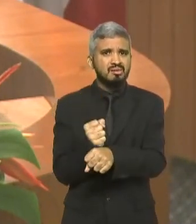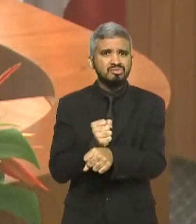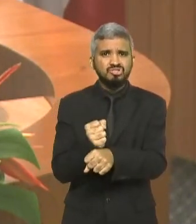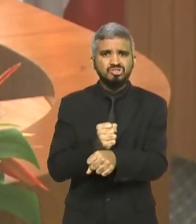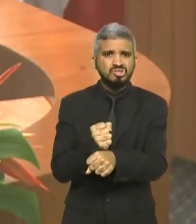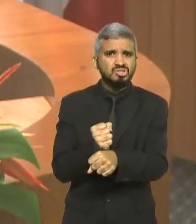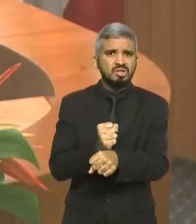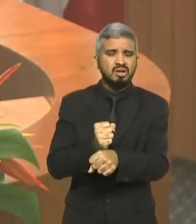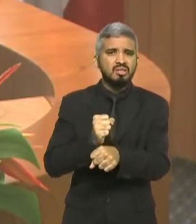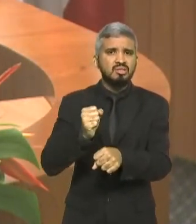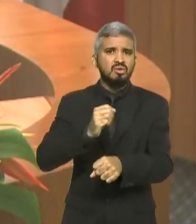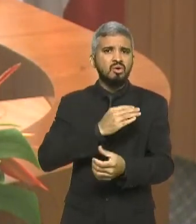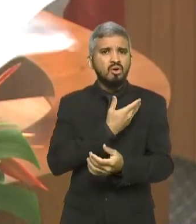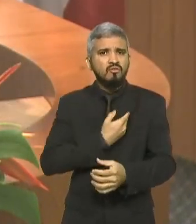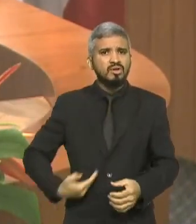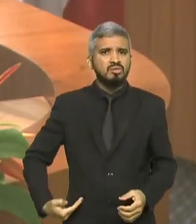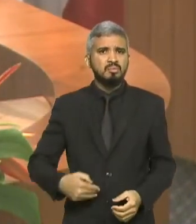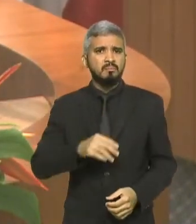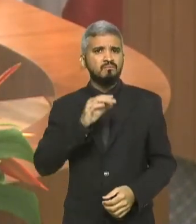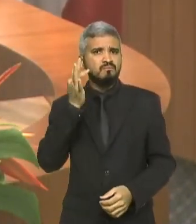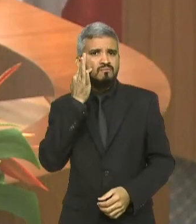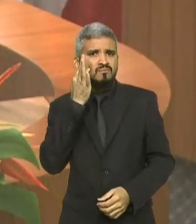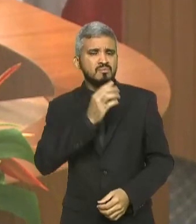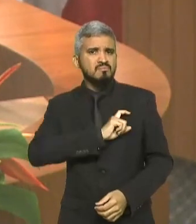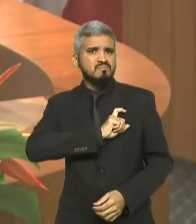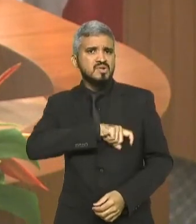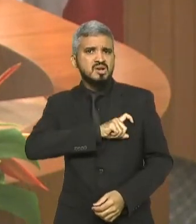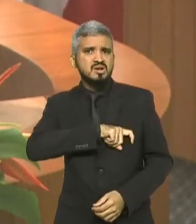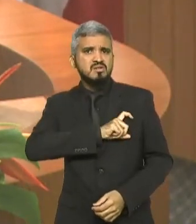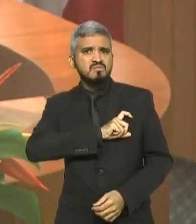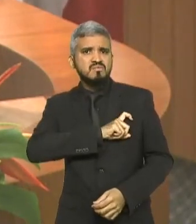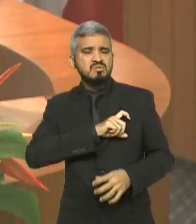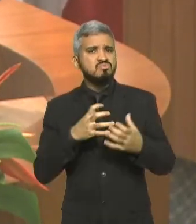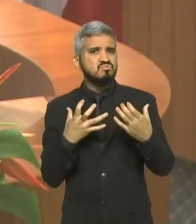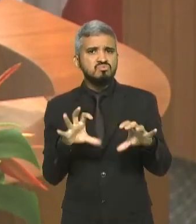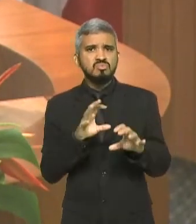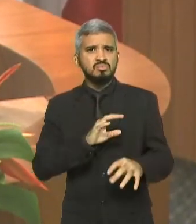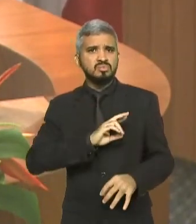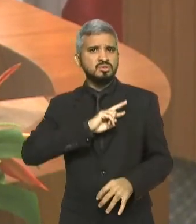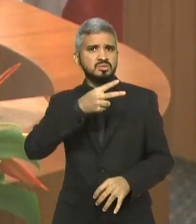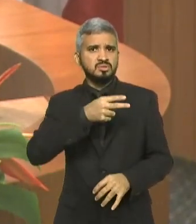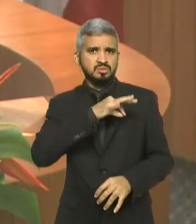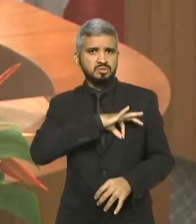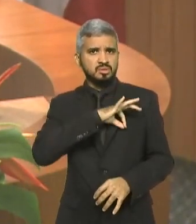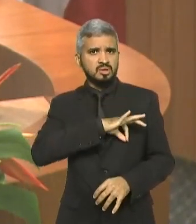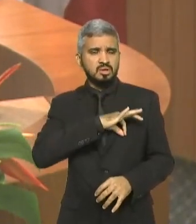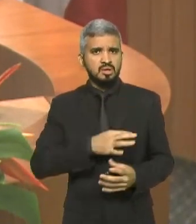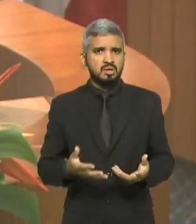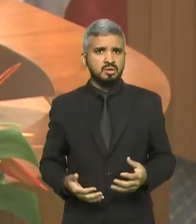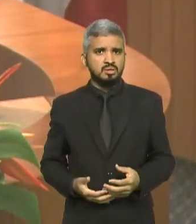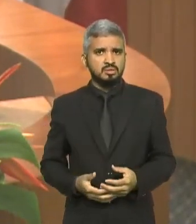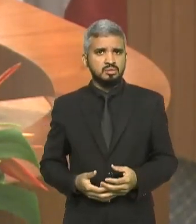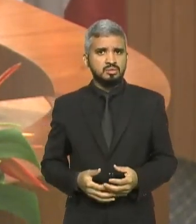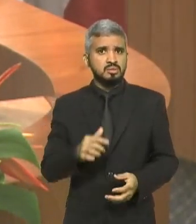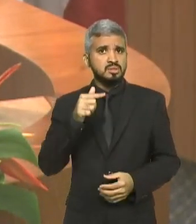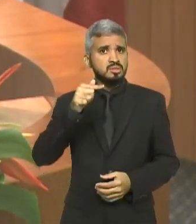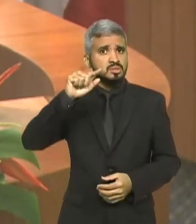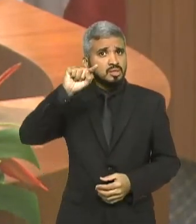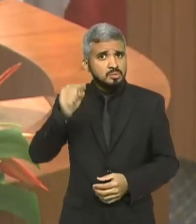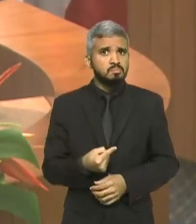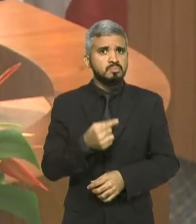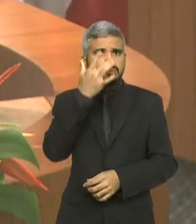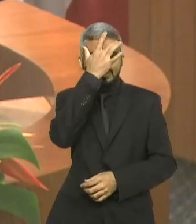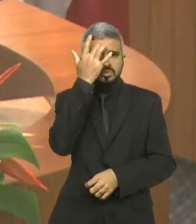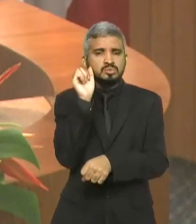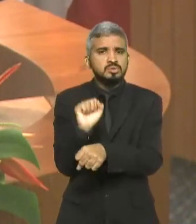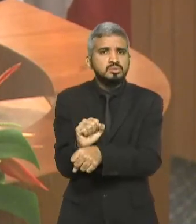servidor público. Temos 34 mil servidores públicos aguardando a reposição salarial, que hoje passa de